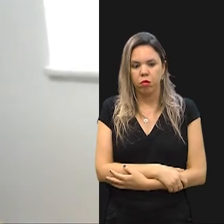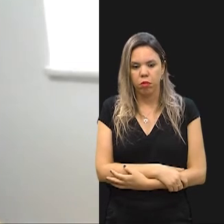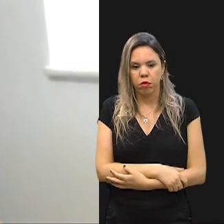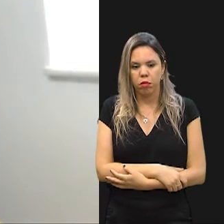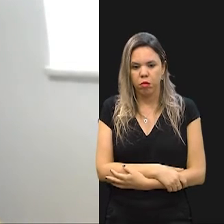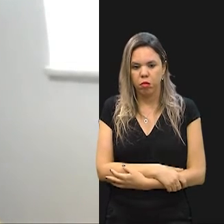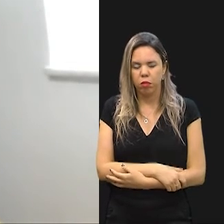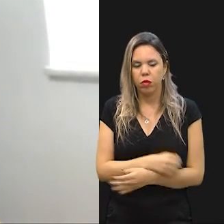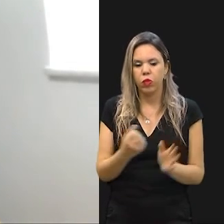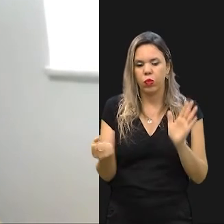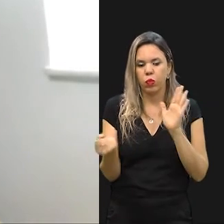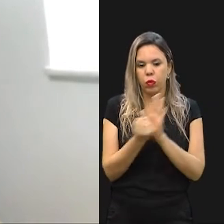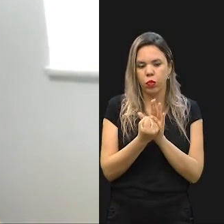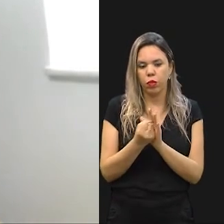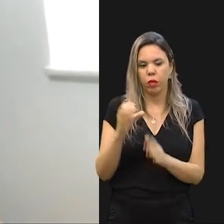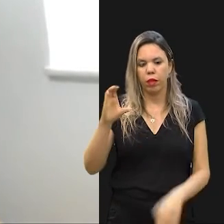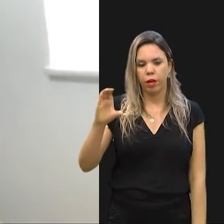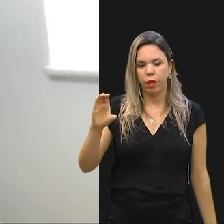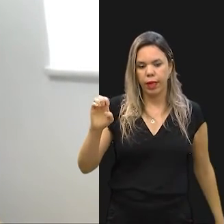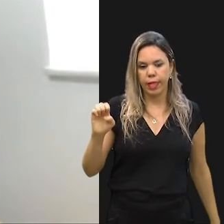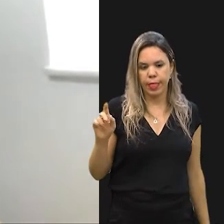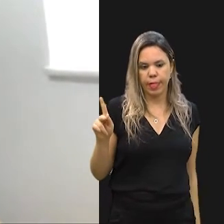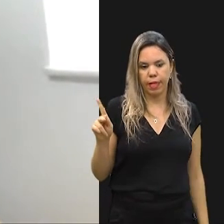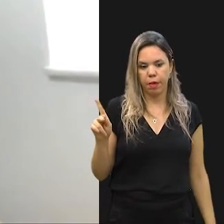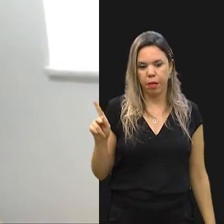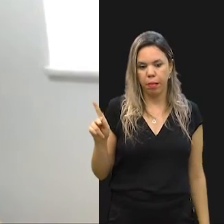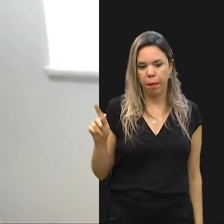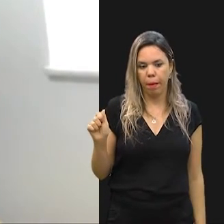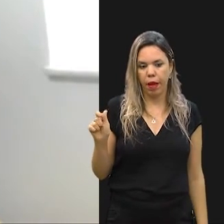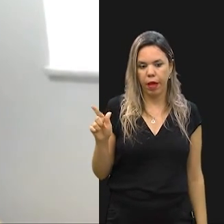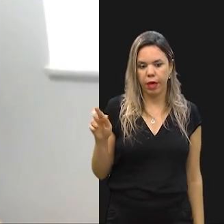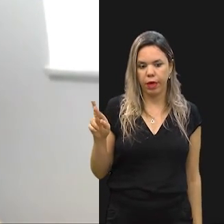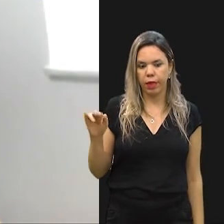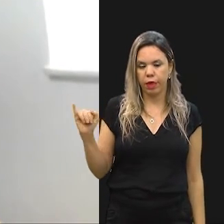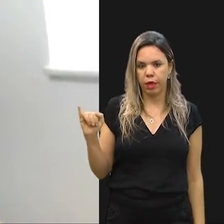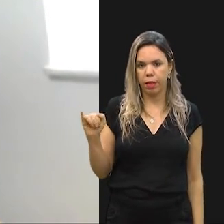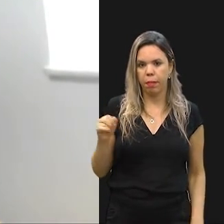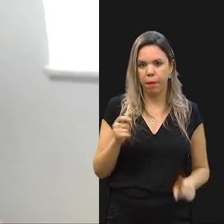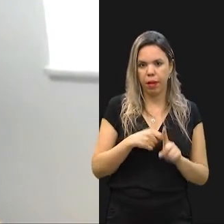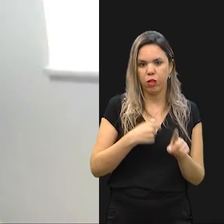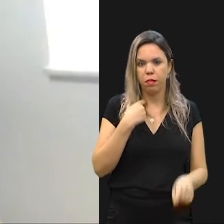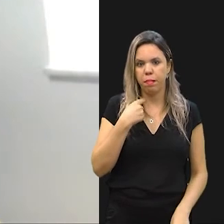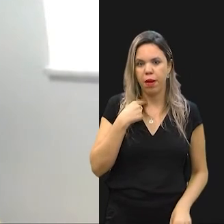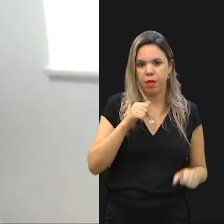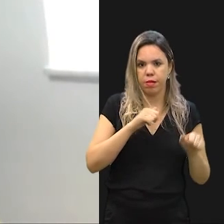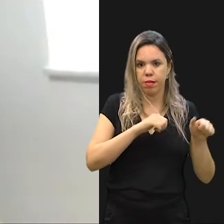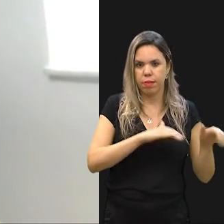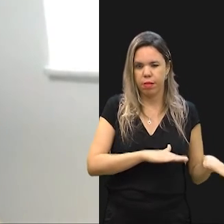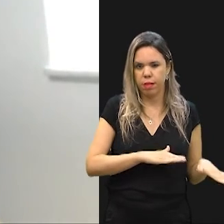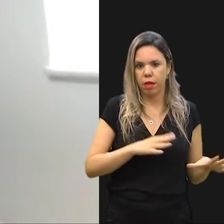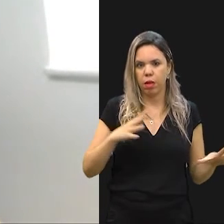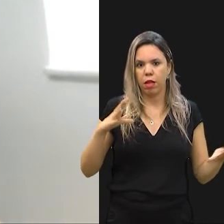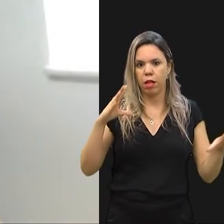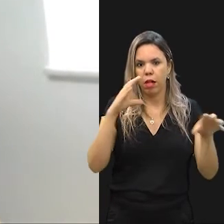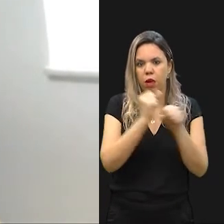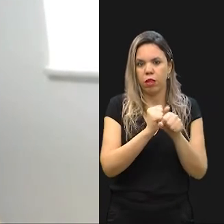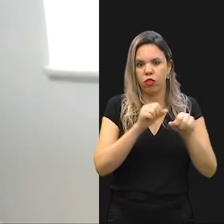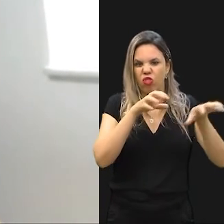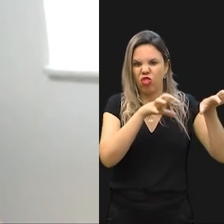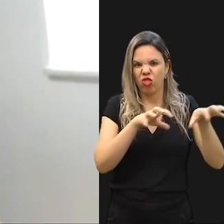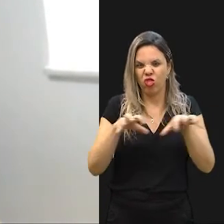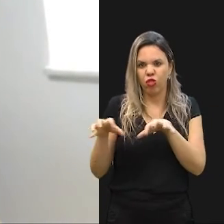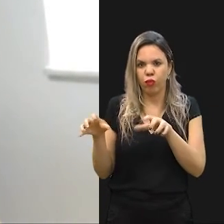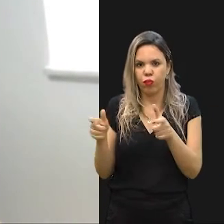os registros do CEPAGRE para esse período de estiagem entre maio e setembro, né, os acumulados de chuva foram os